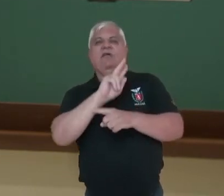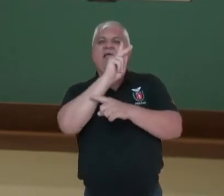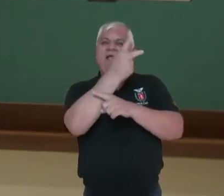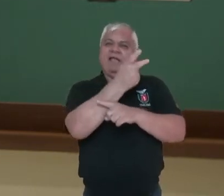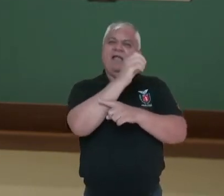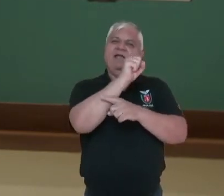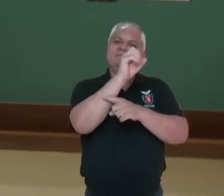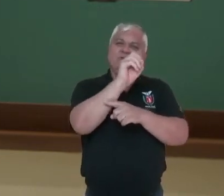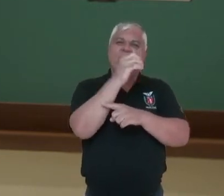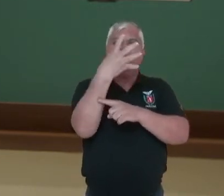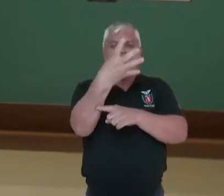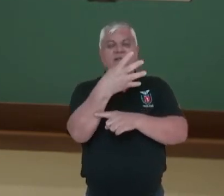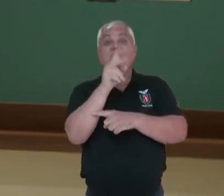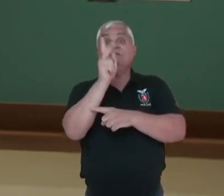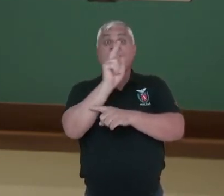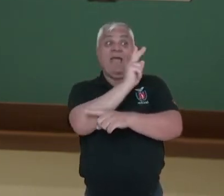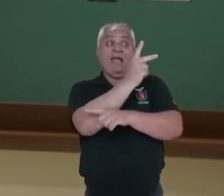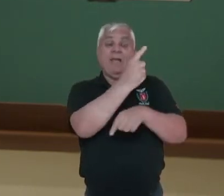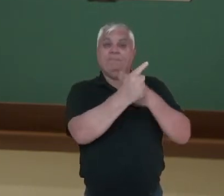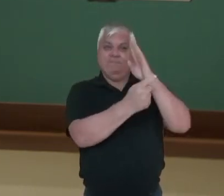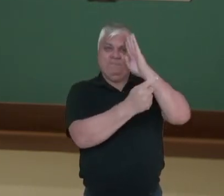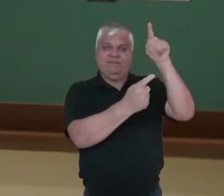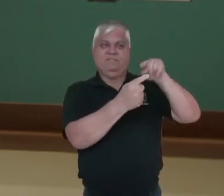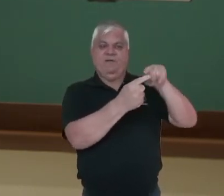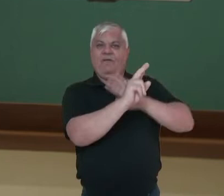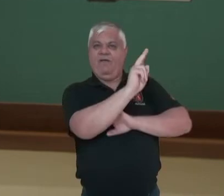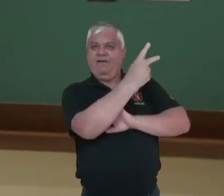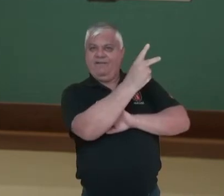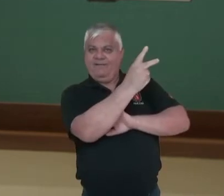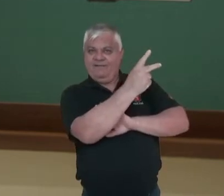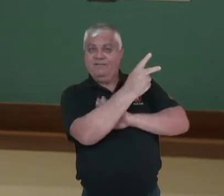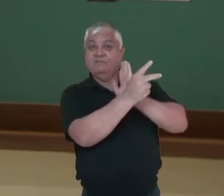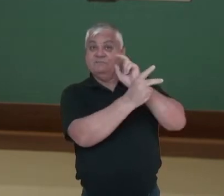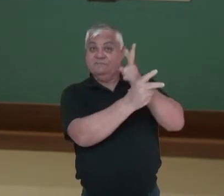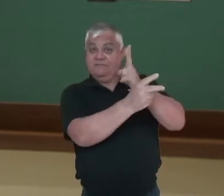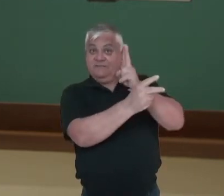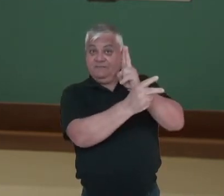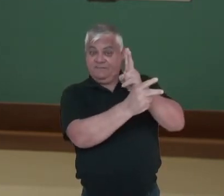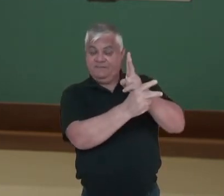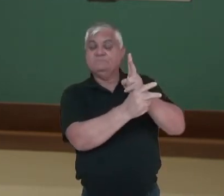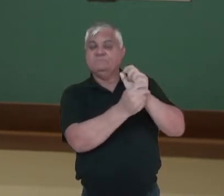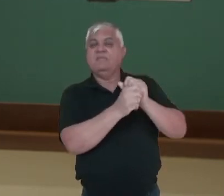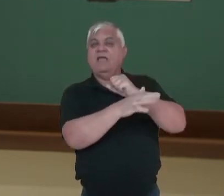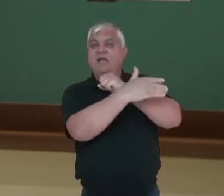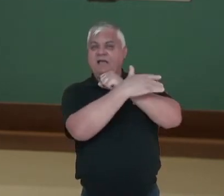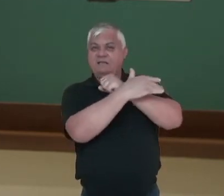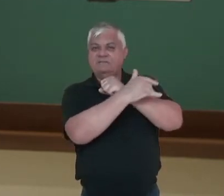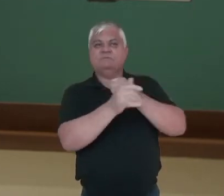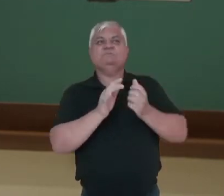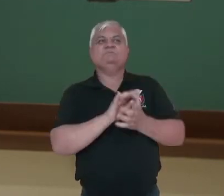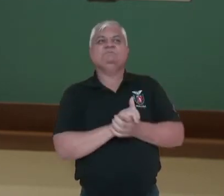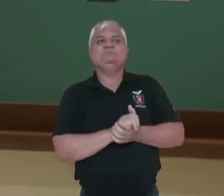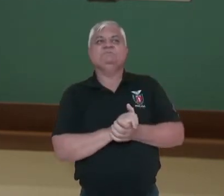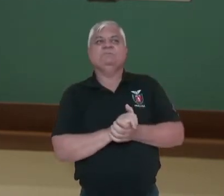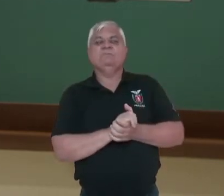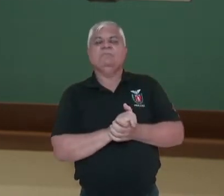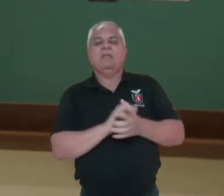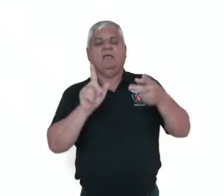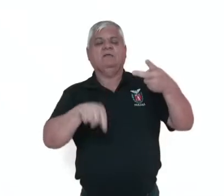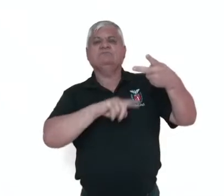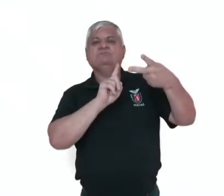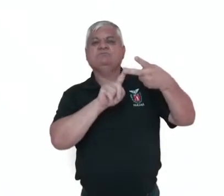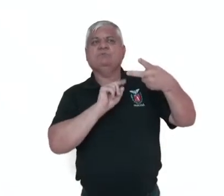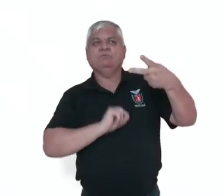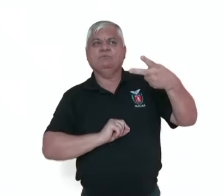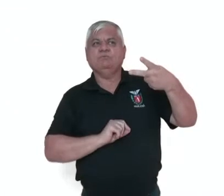sempre o hidrogênio que aparece primeiro quando a gente está escrevendo a fórmula molecular dos ácidos do Arrhenius. E aí as outras classificações,